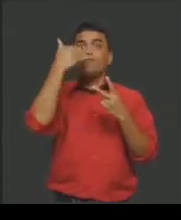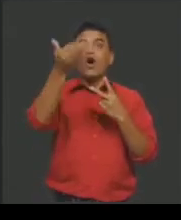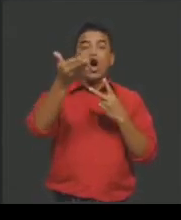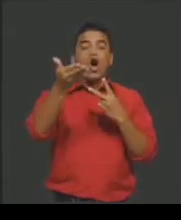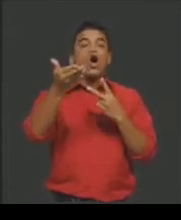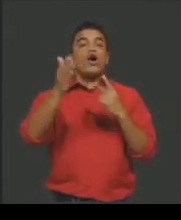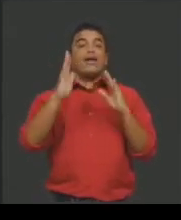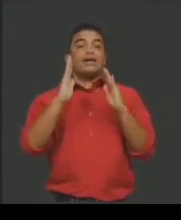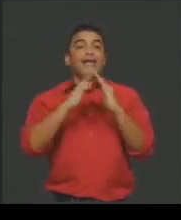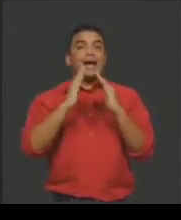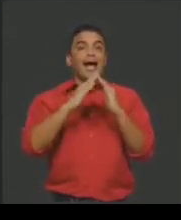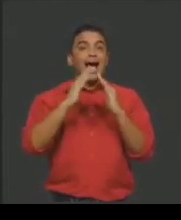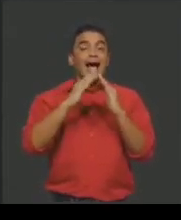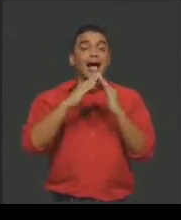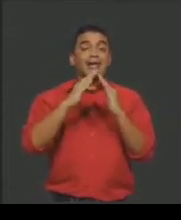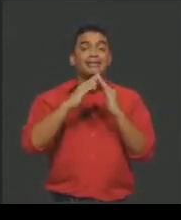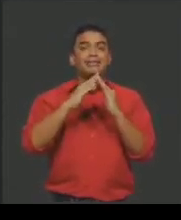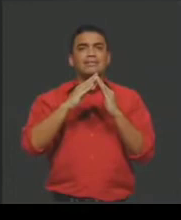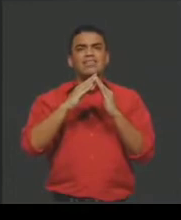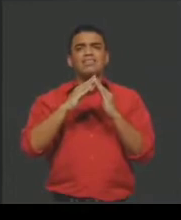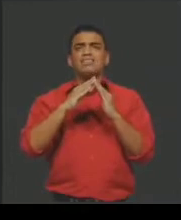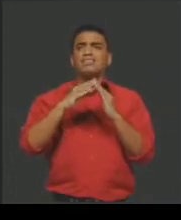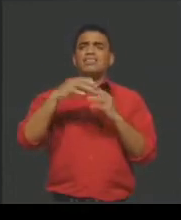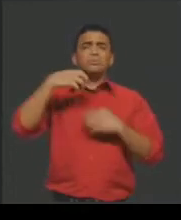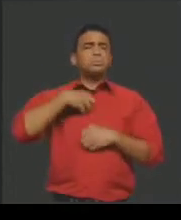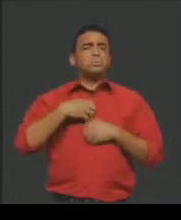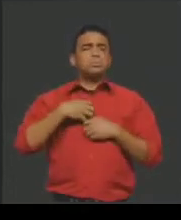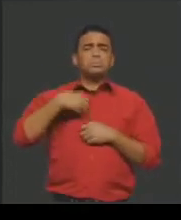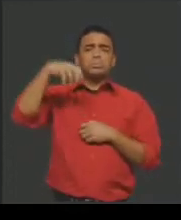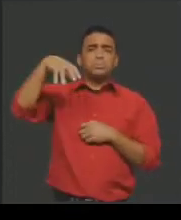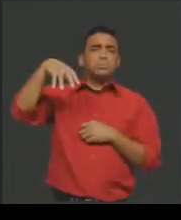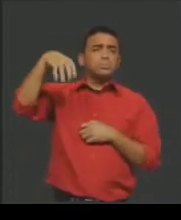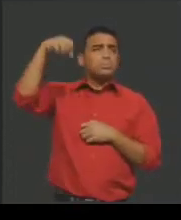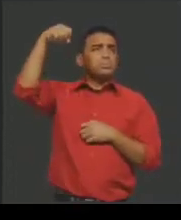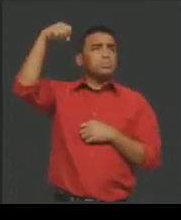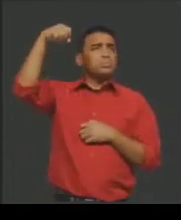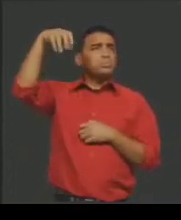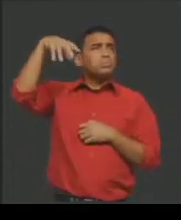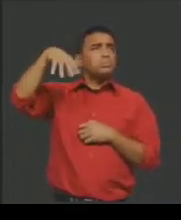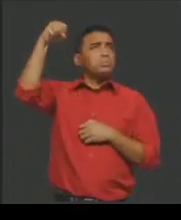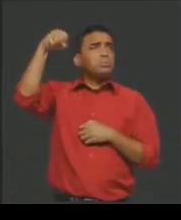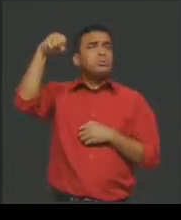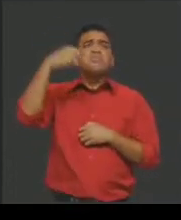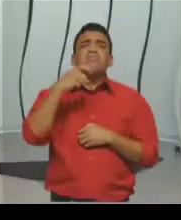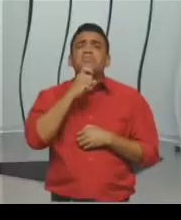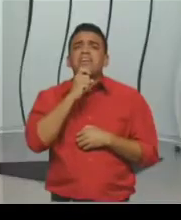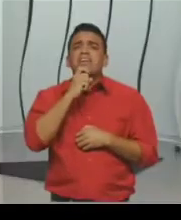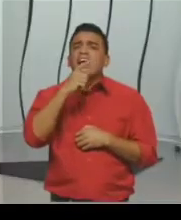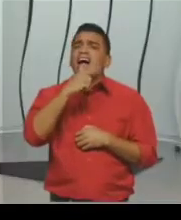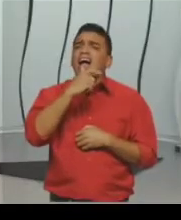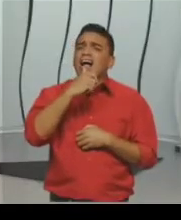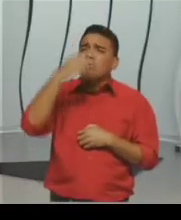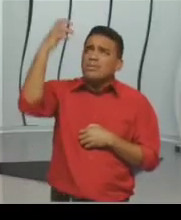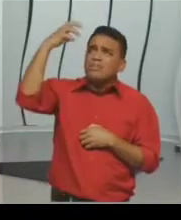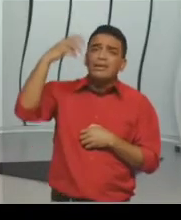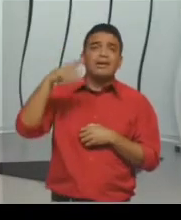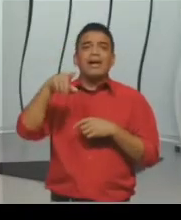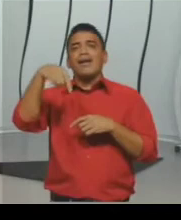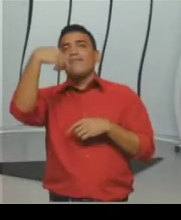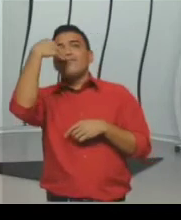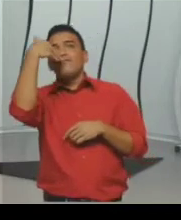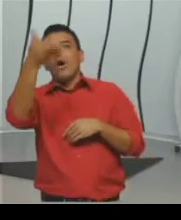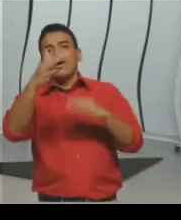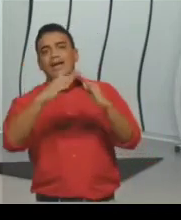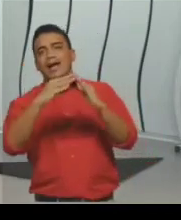chuveiro, a chave caiu, liga a chave lá. Estava um monte de chuveiro ligado, e aquilo lá é um disjuntor. E o fusível é comum